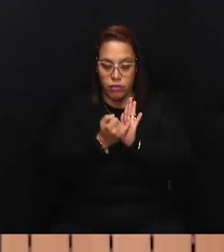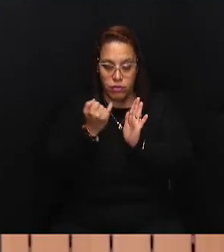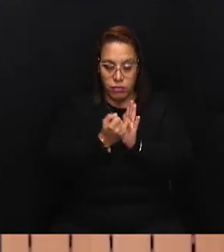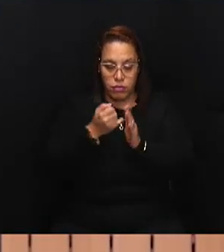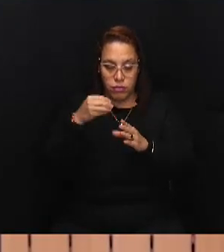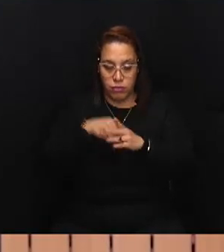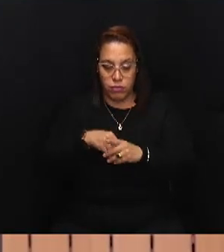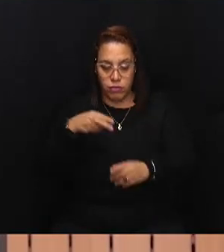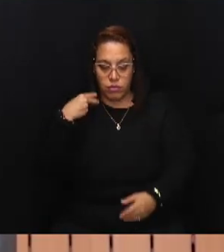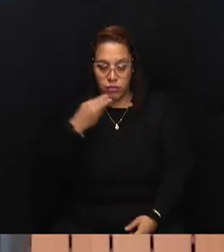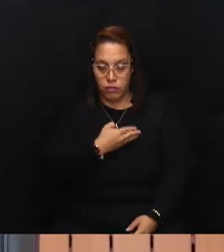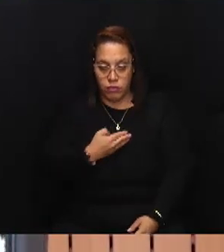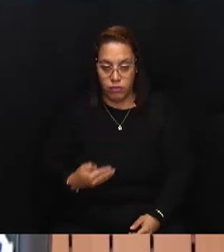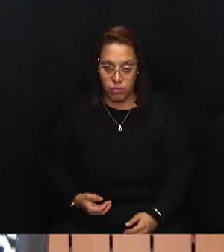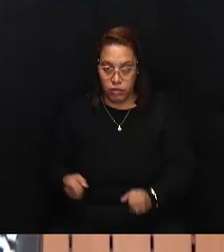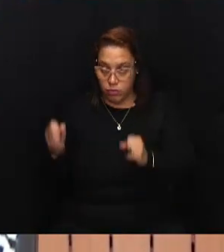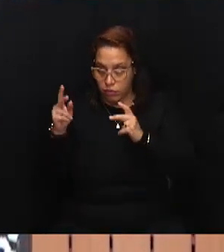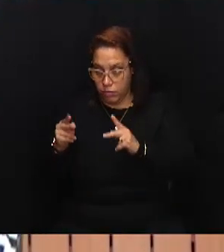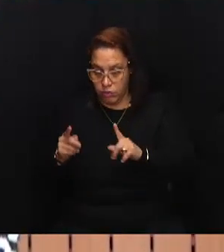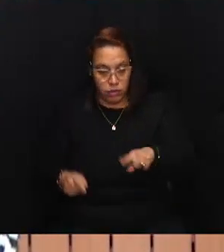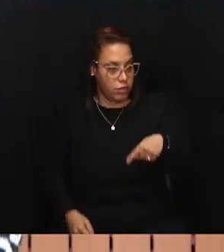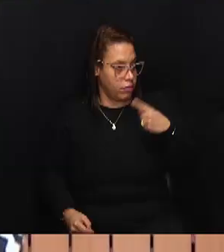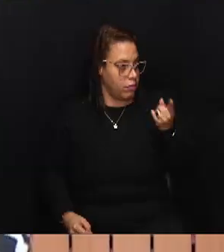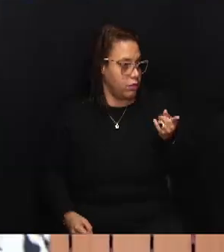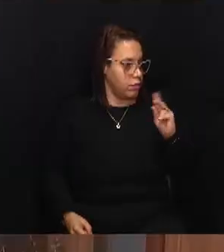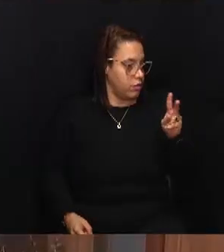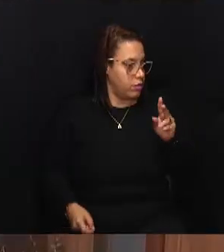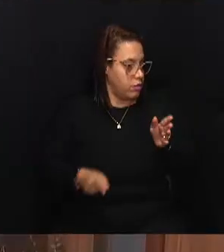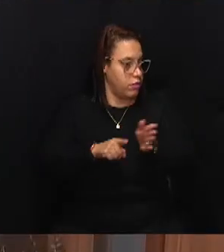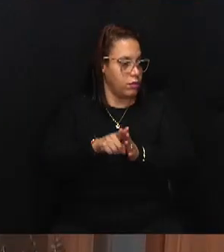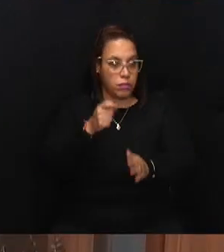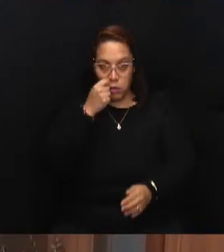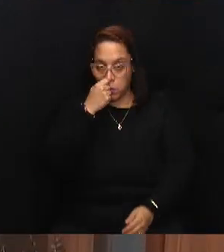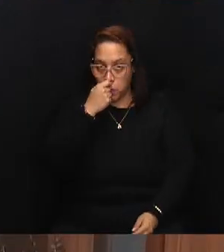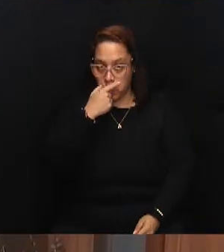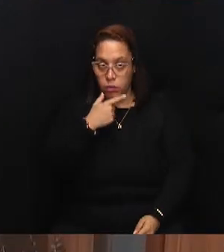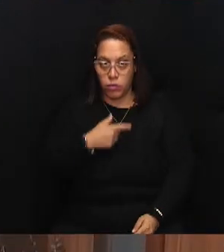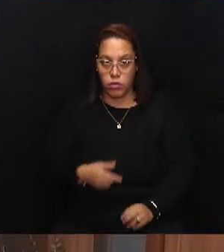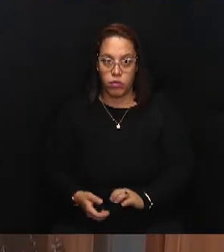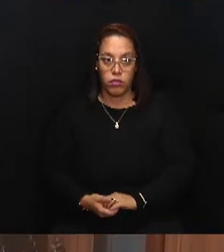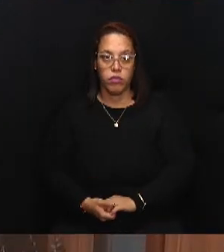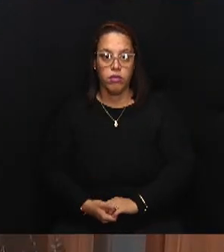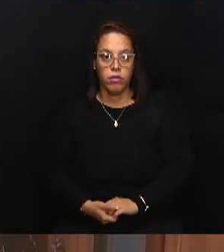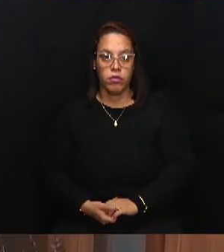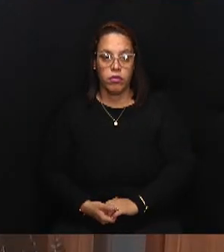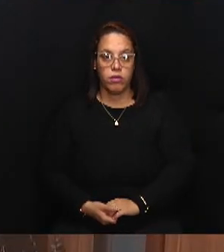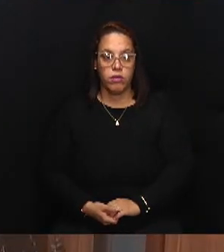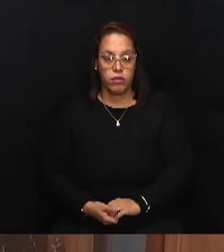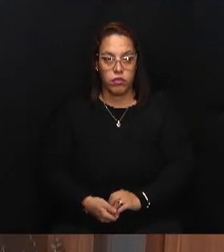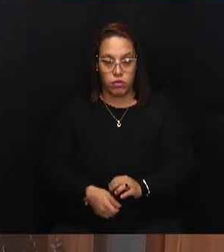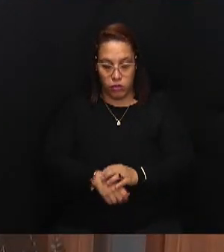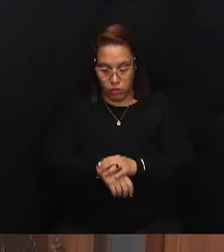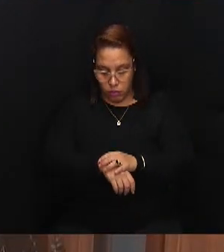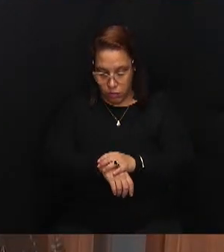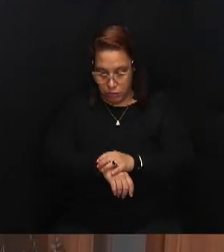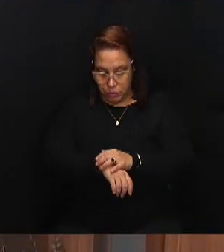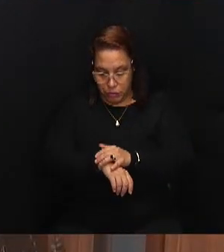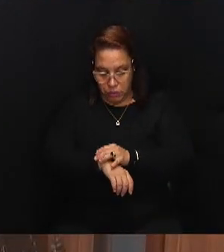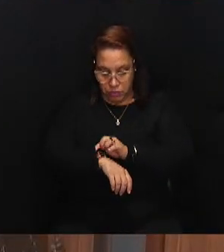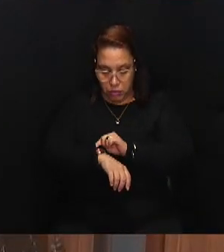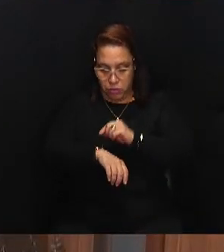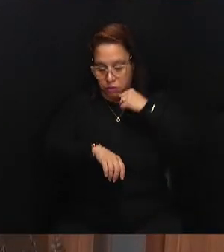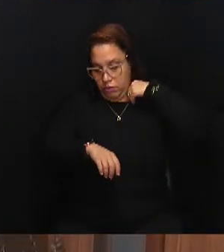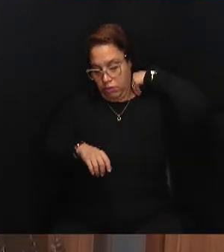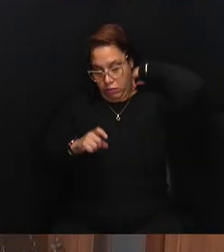dessa política pública. Ok. Depois eu continuo a pergunta, Marrom, se quiser. Não, pode continuar. Mais uma questão, uma coisa